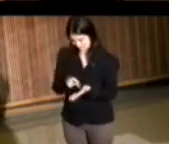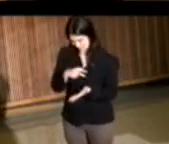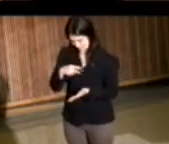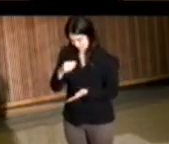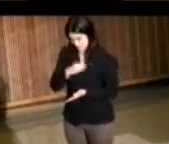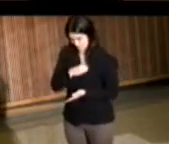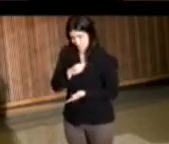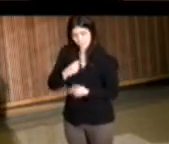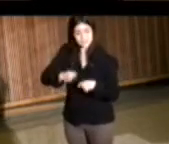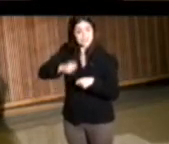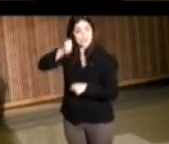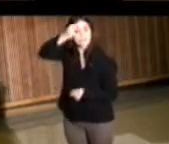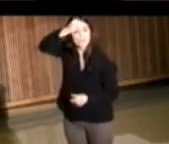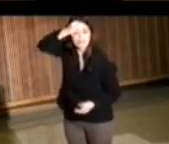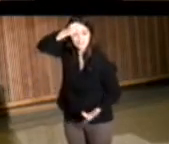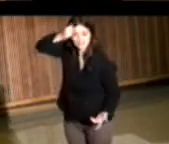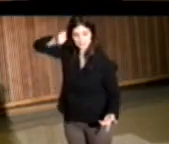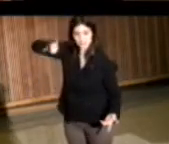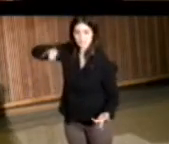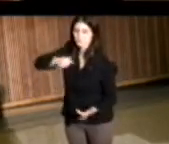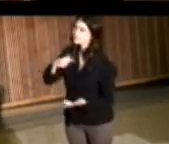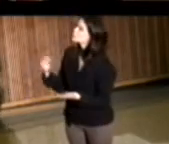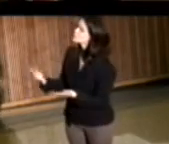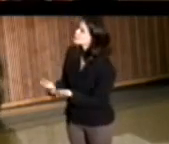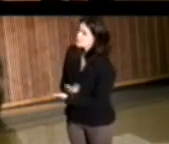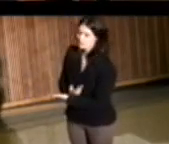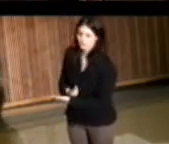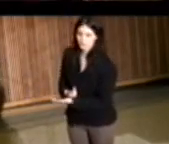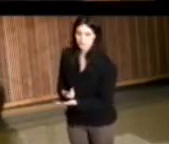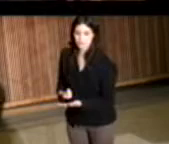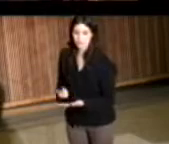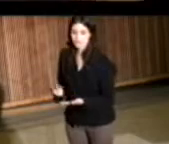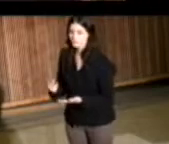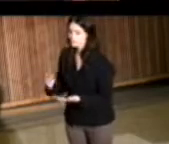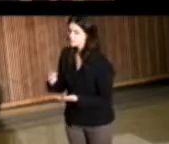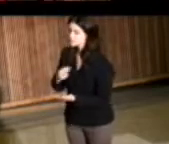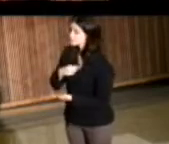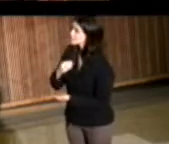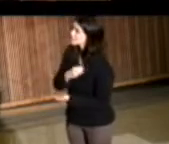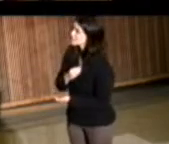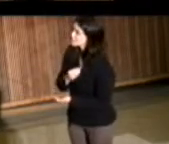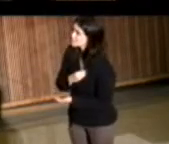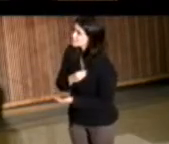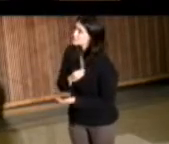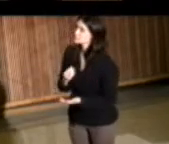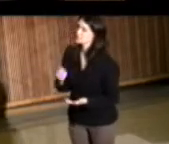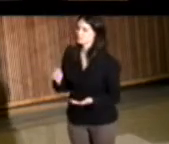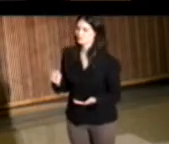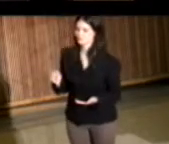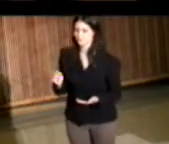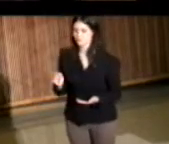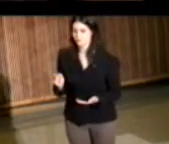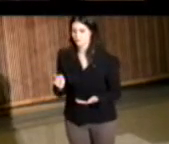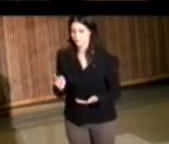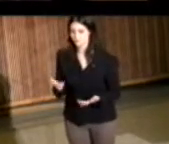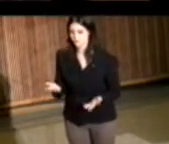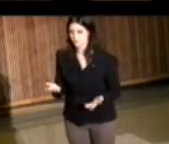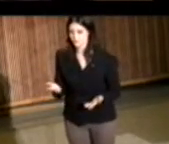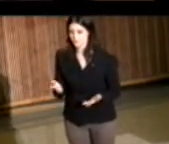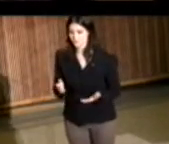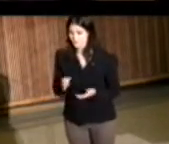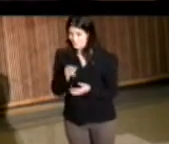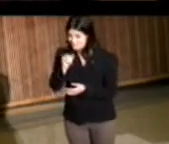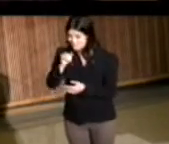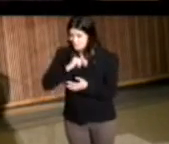que eu tenho defeitos, que eu, sem Deus na minha vida, estou